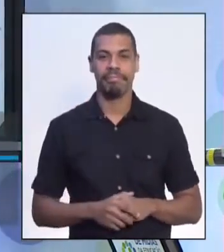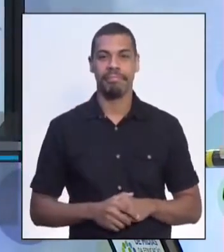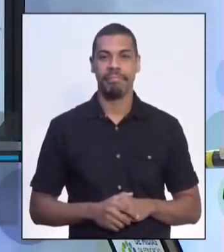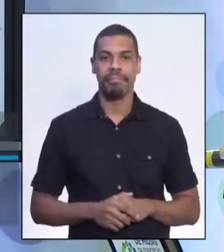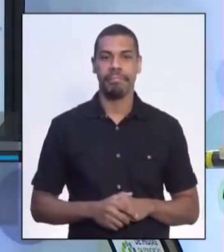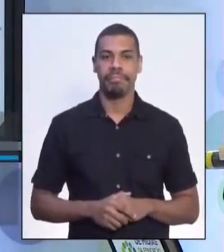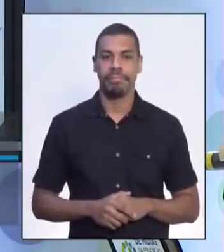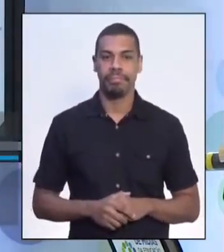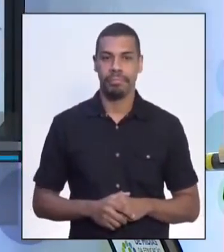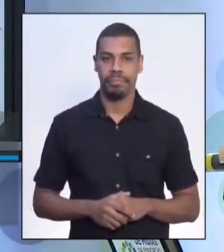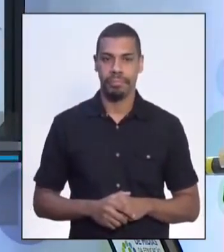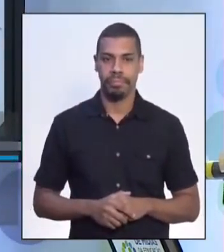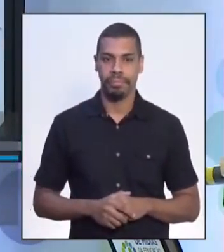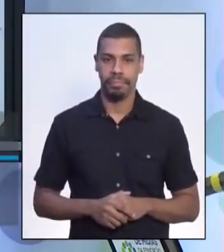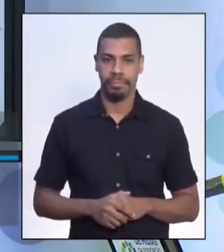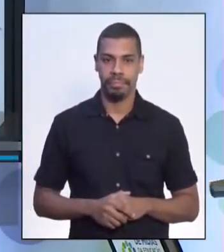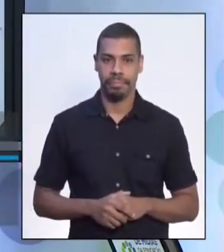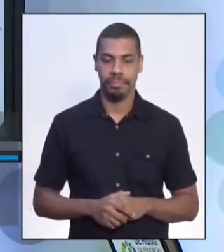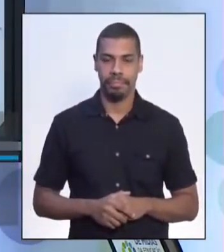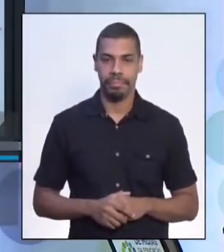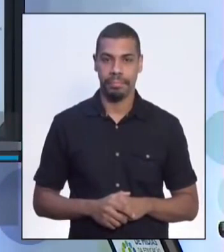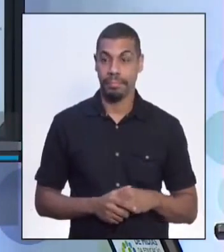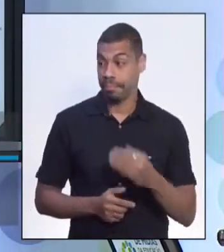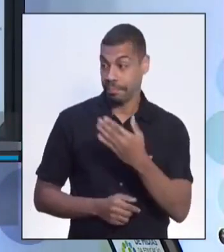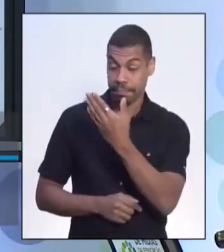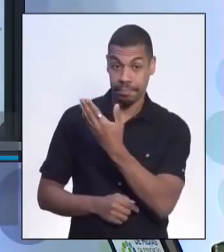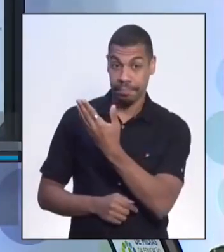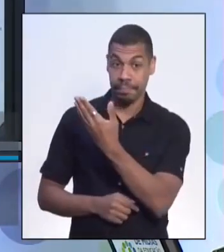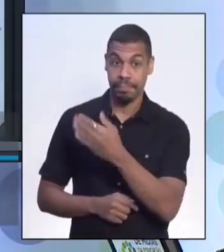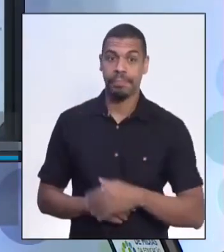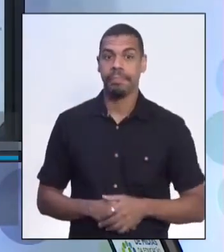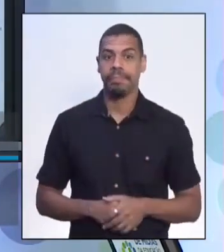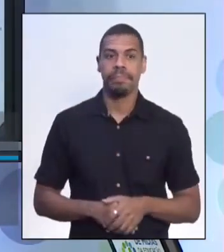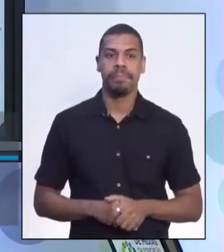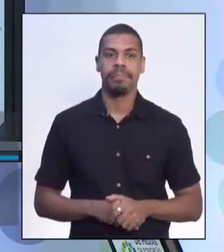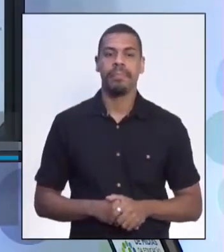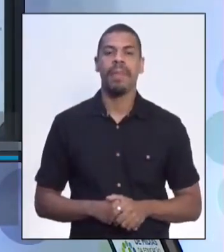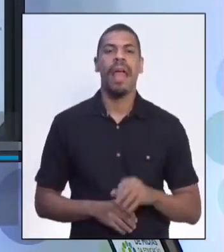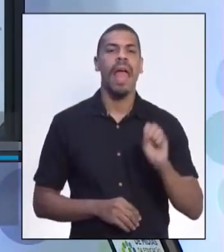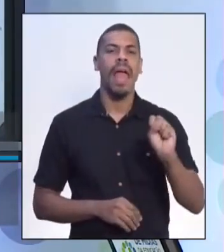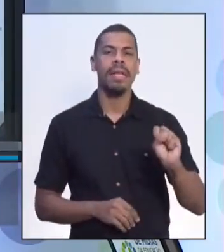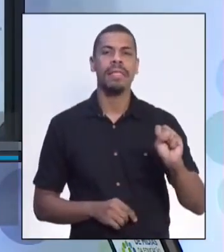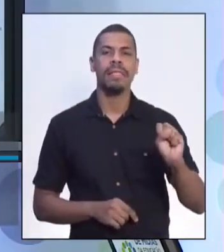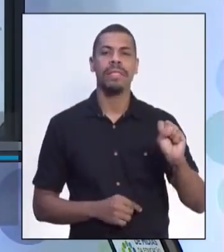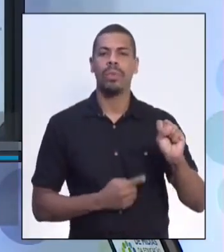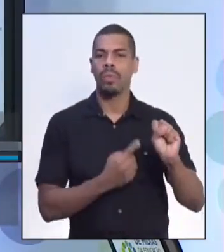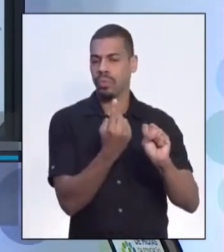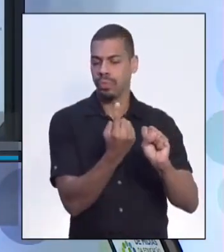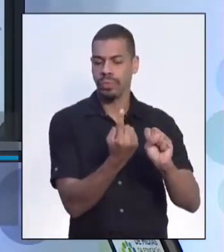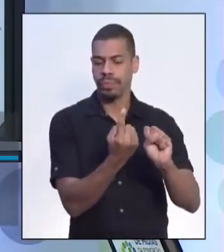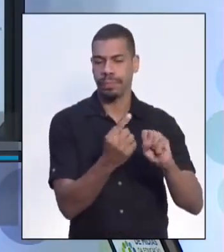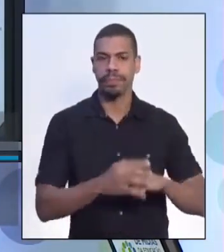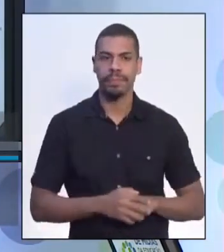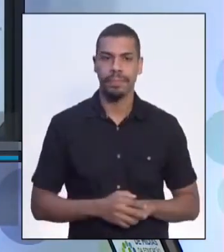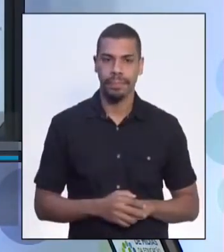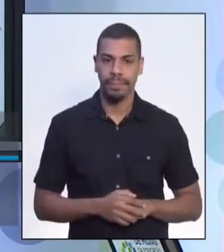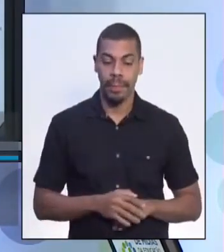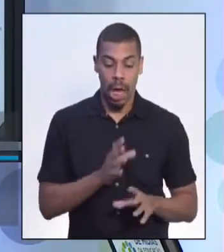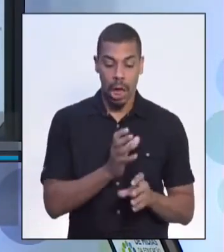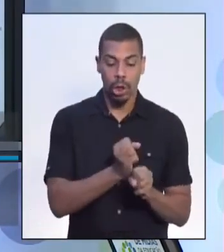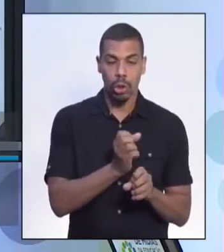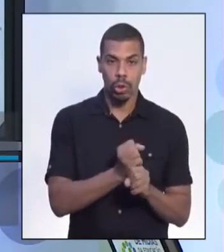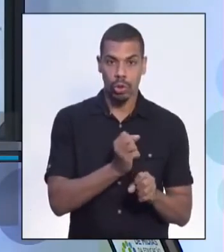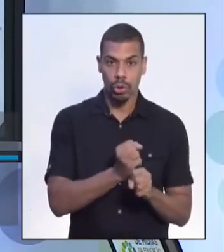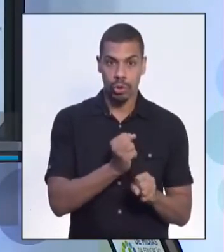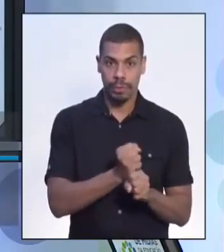aqui. Nós estamos a forma, já tem as raízes. Então, vamos lá. S1. S1 é a soma das